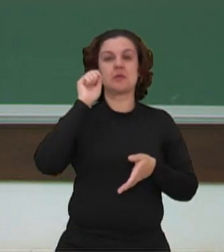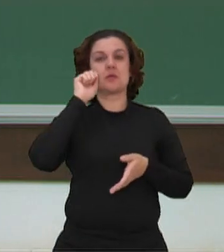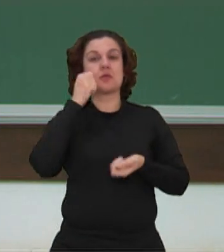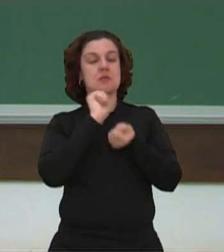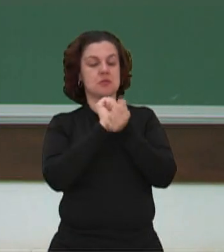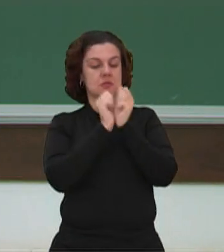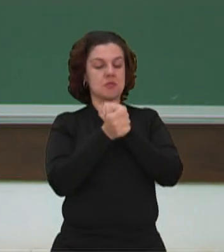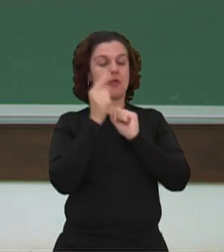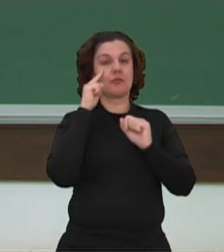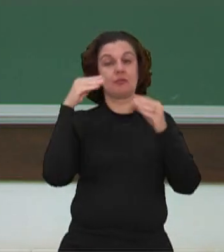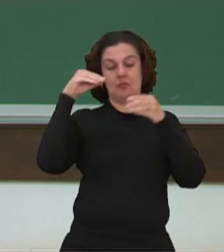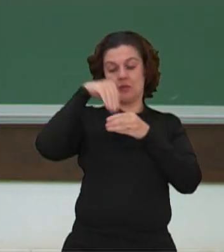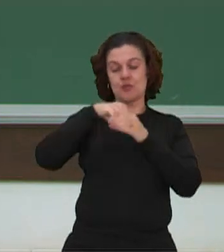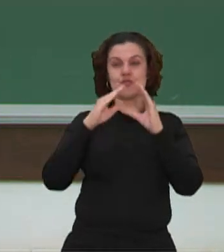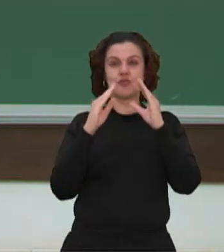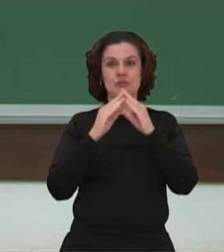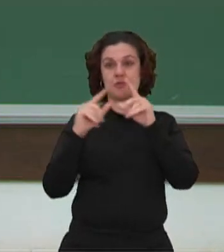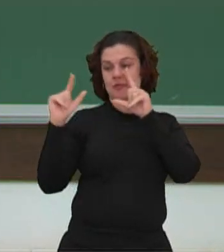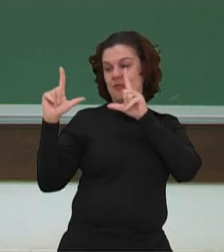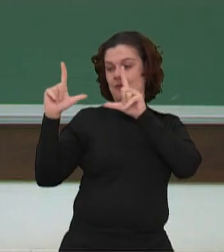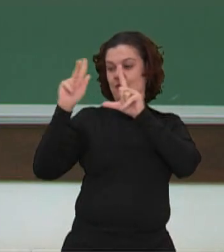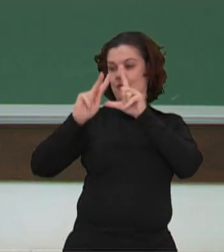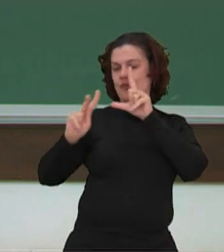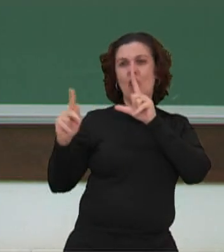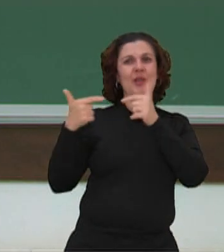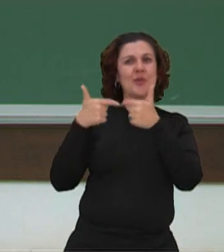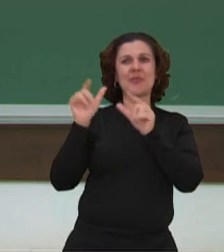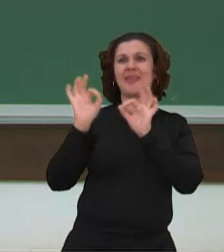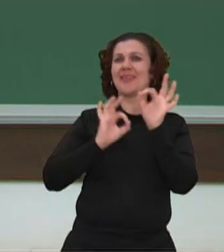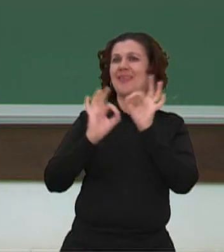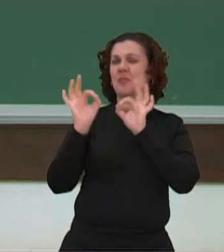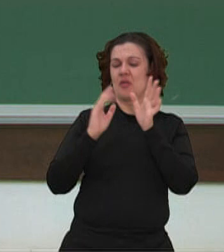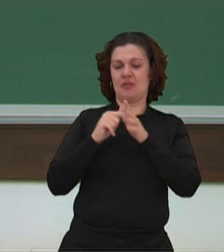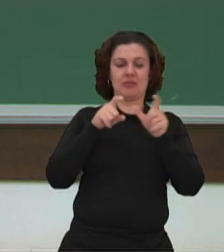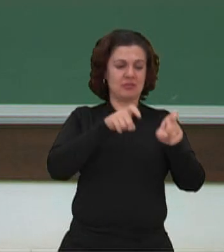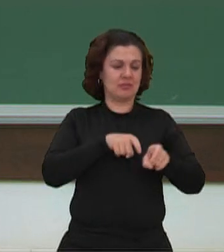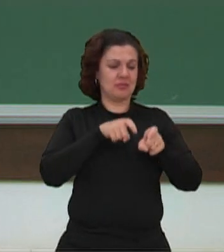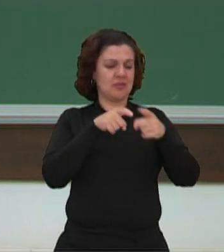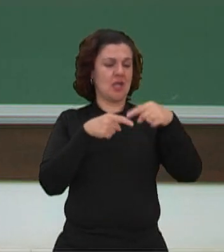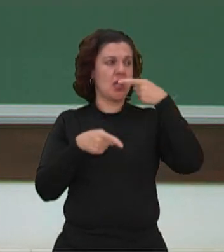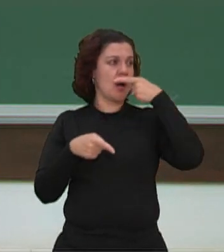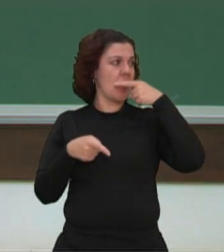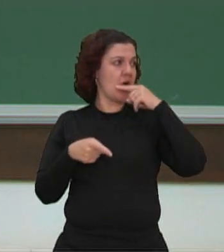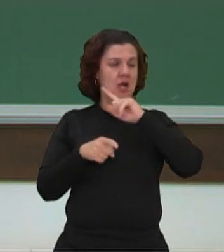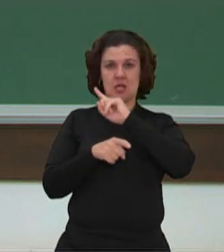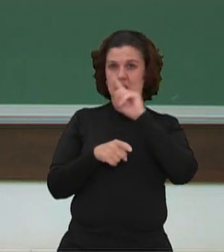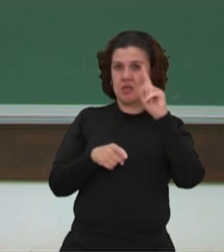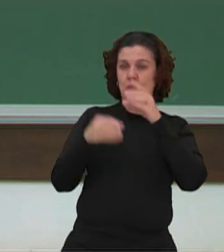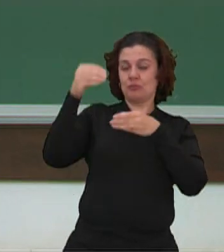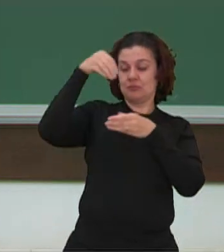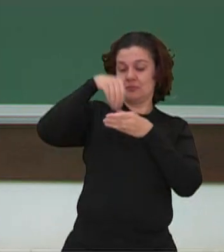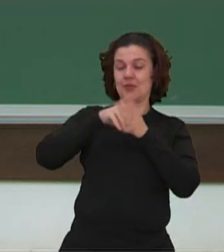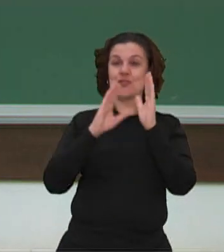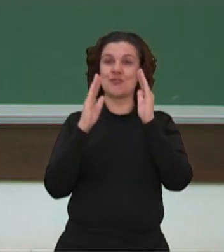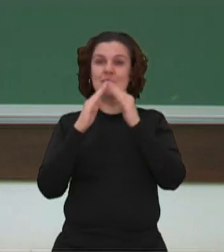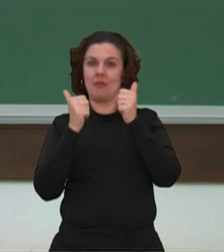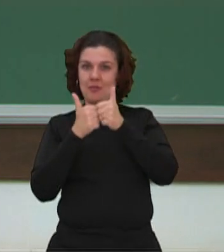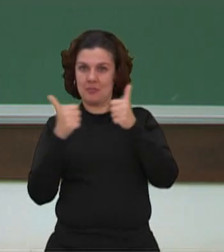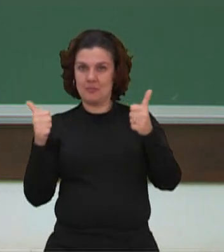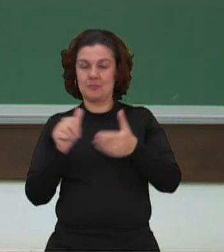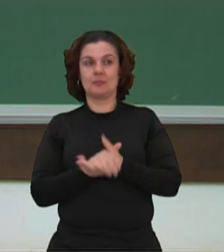domésticas, como você viu, a imagem mostra isso. Eles não estão trabalhando no canavial, estão em funções domésticas. Então havia